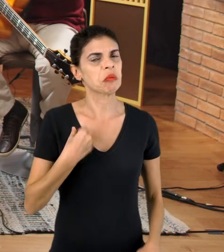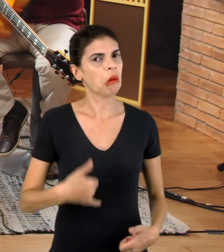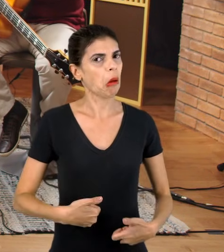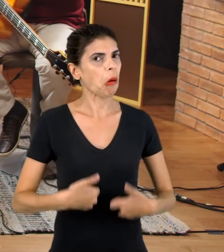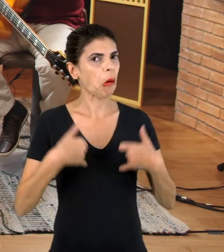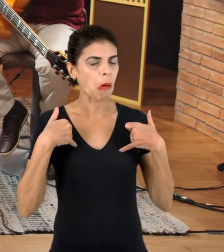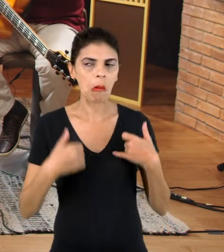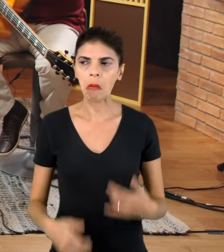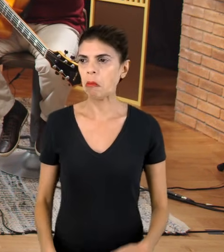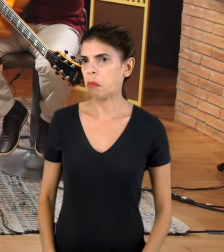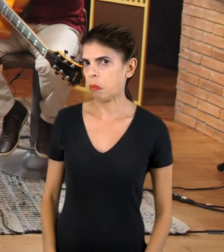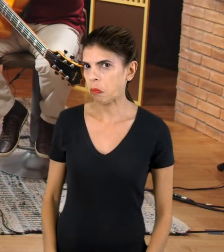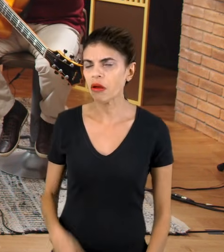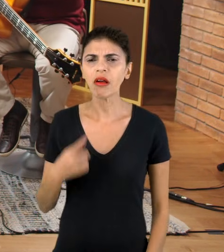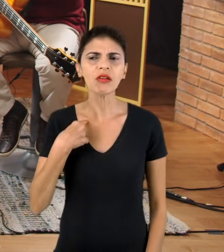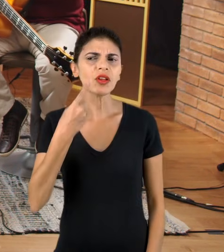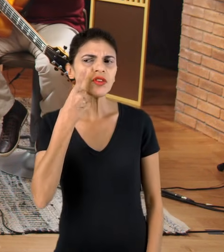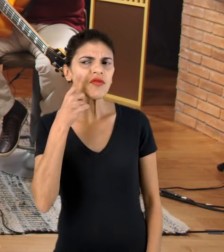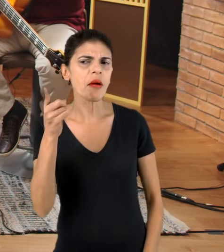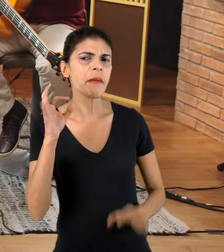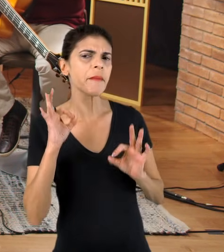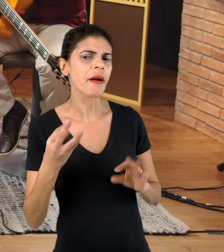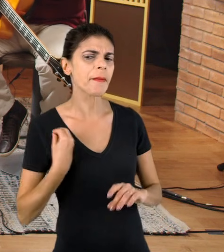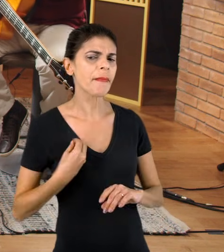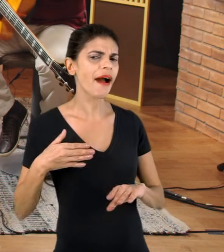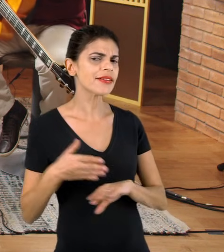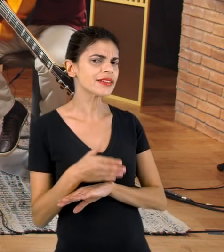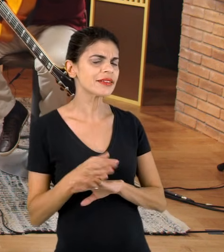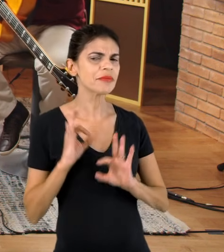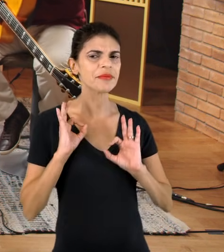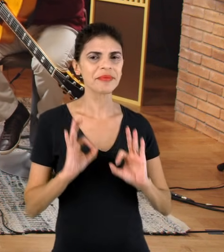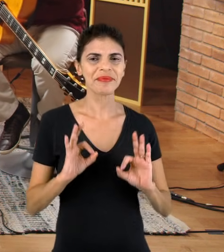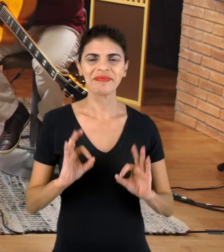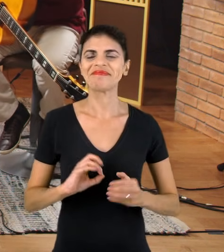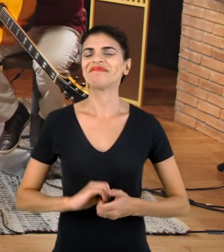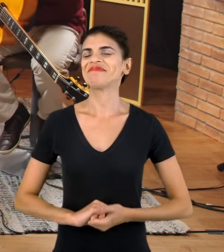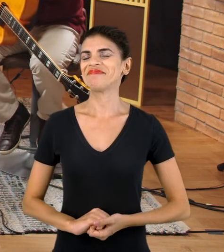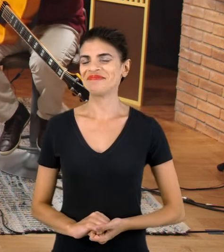Que honra, né, bicho? Pô. O cara vai ver, deixa eu ver se esse cara participou lá do programa do Nelson.